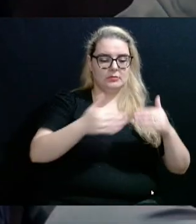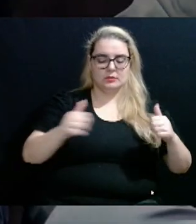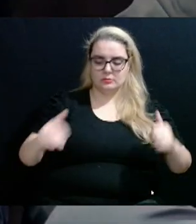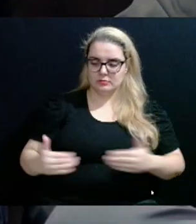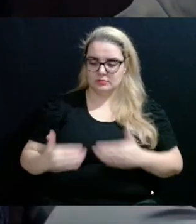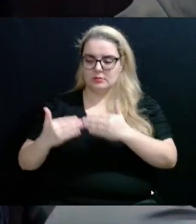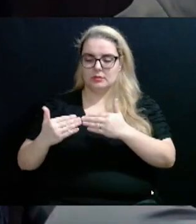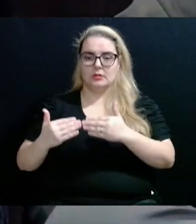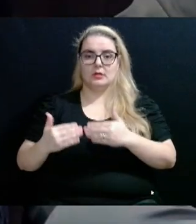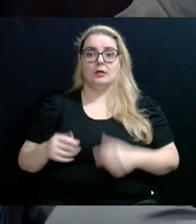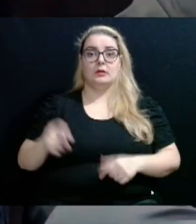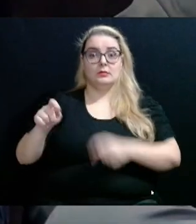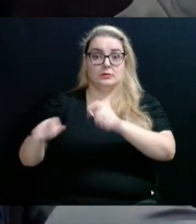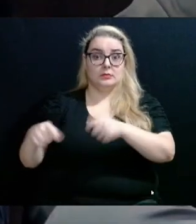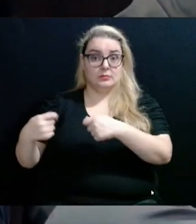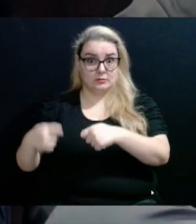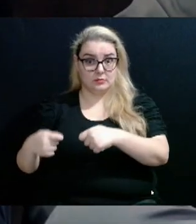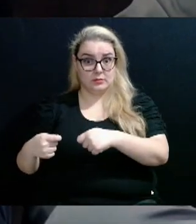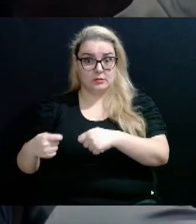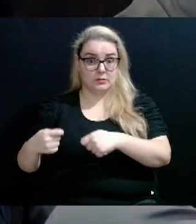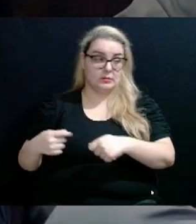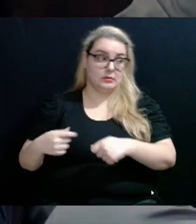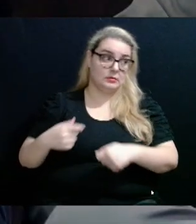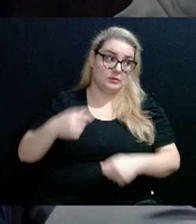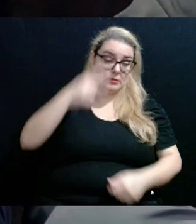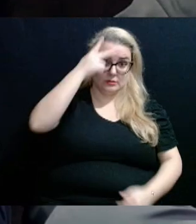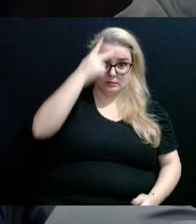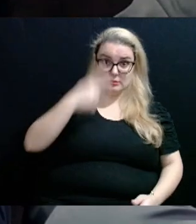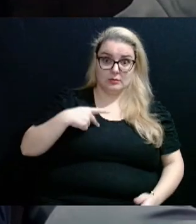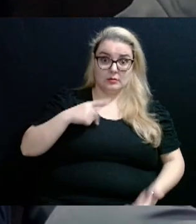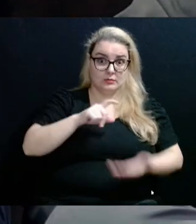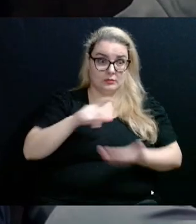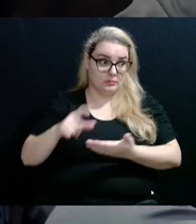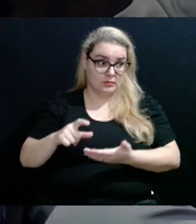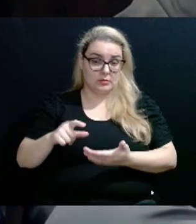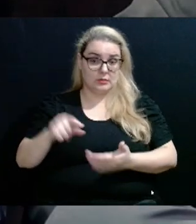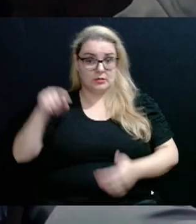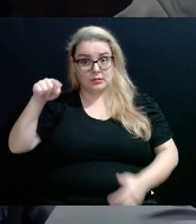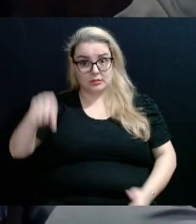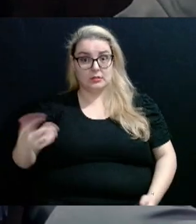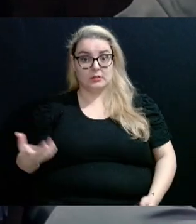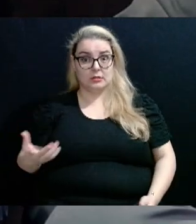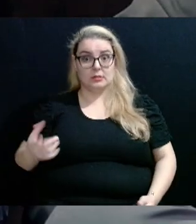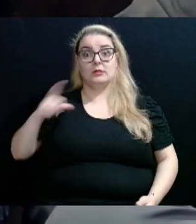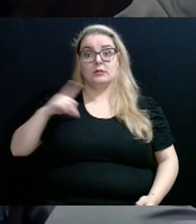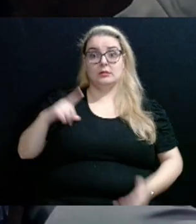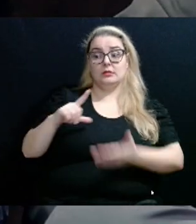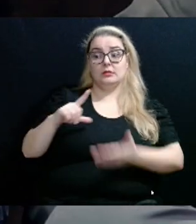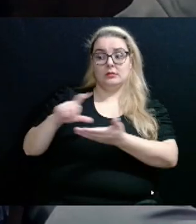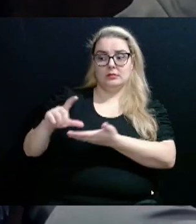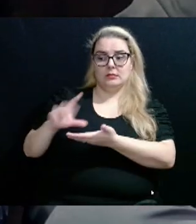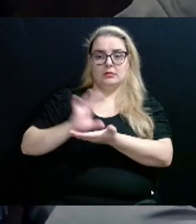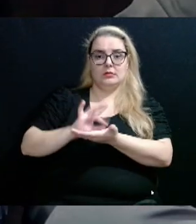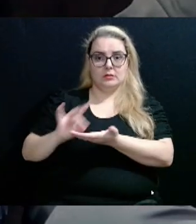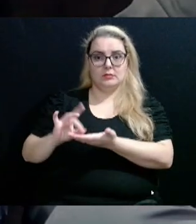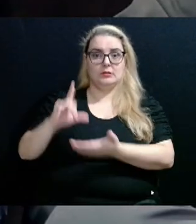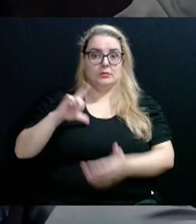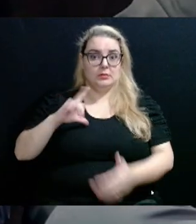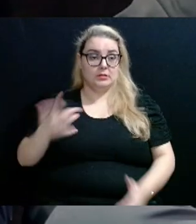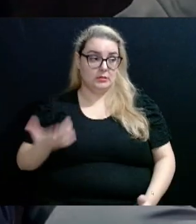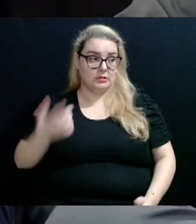tem, e essa mesma pessoa ter as figurinhas que você precisa. Uhum.